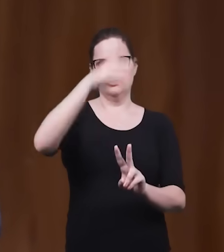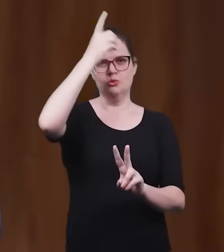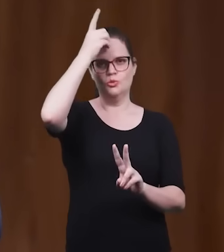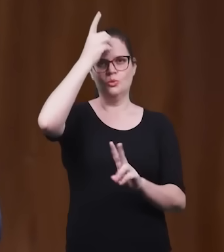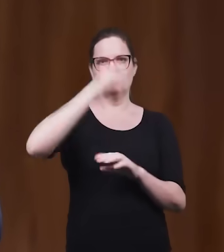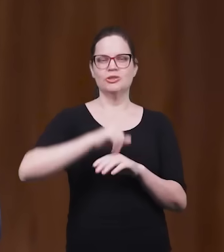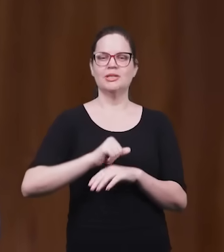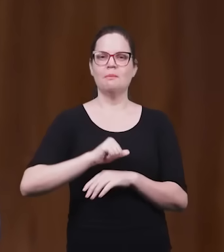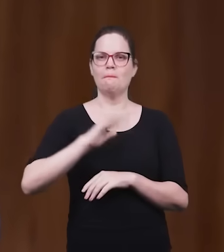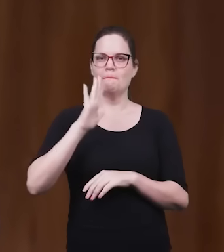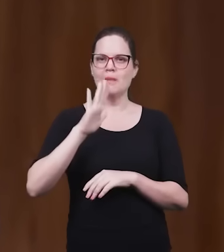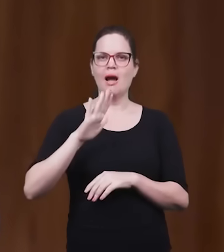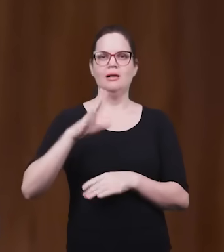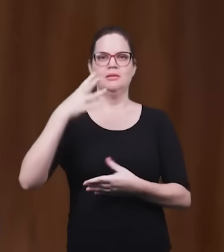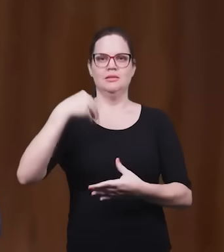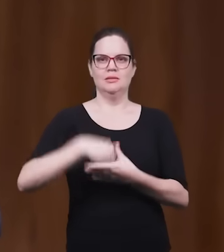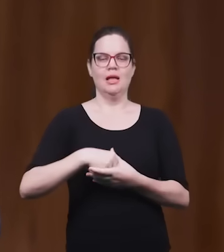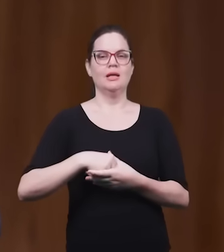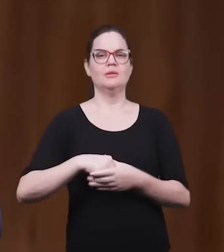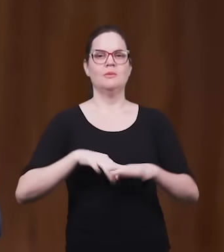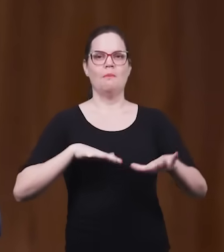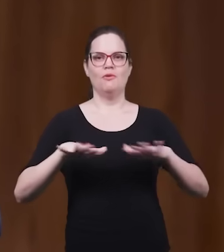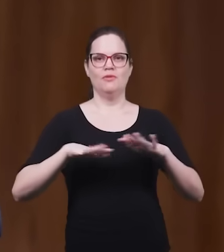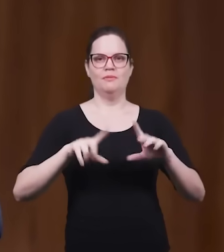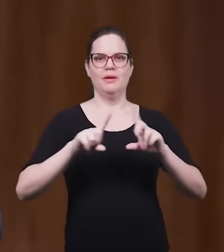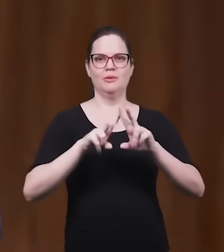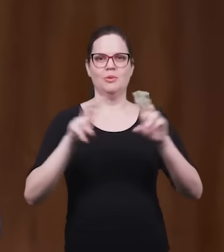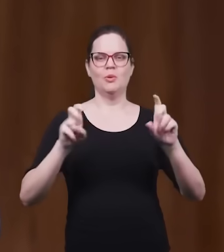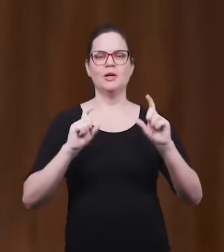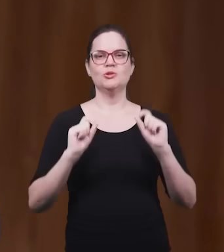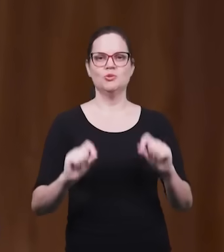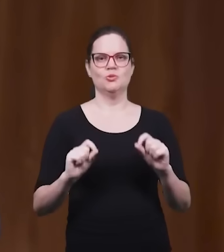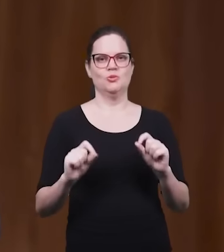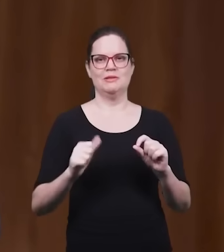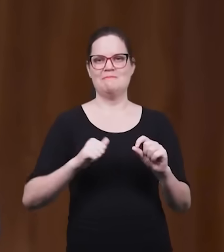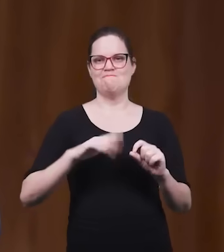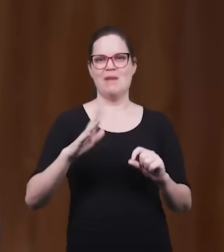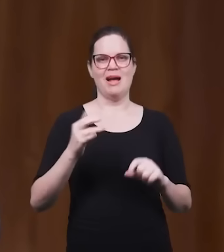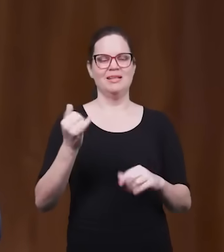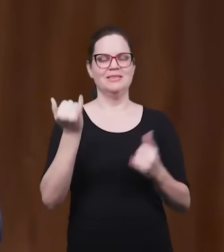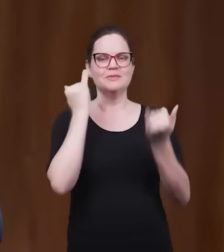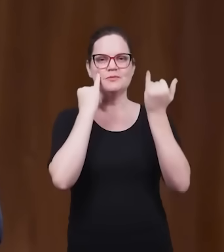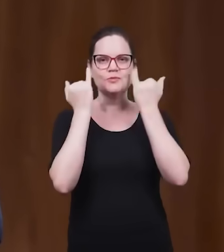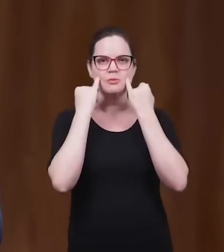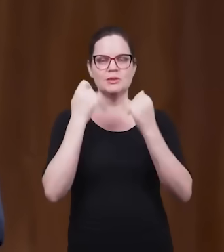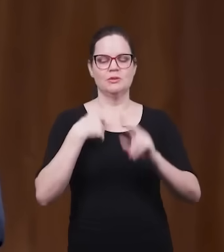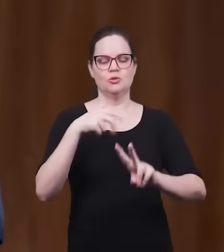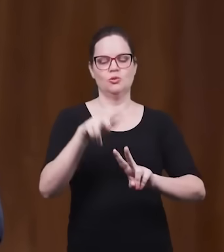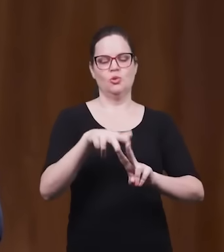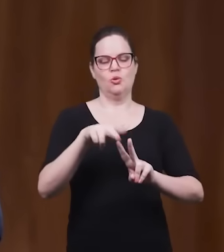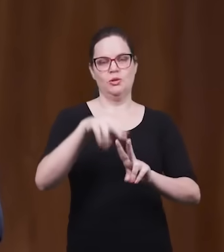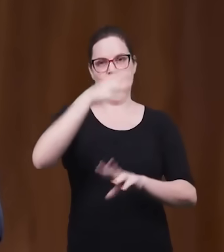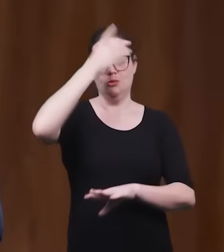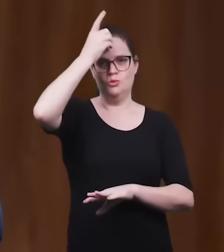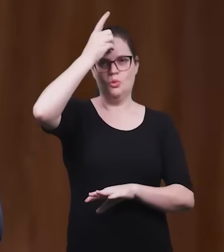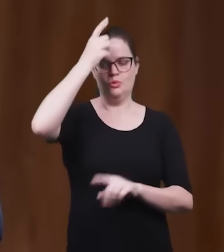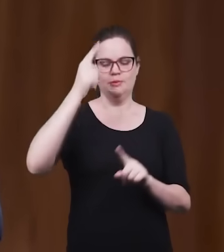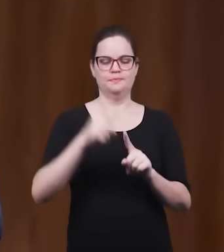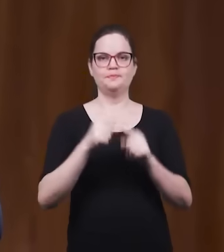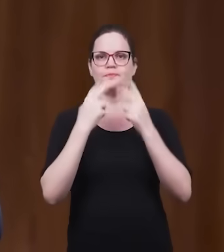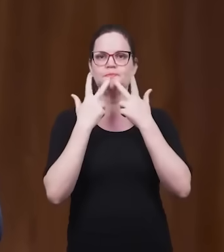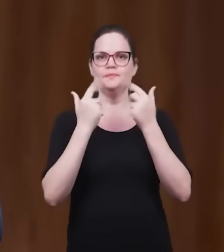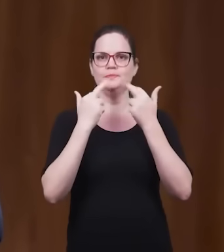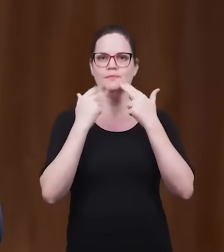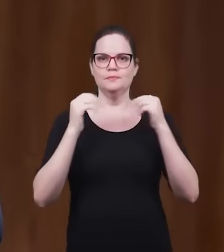mais mencionados dentro dos movimentos pentecostais, né? Que são dois dons que são importantes também, como todos os outros. Que é o dom